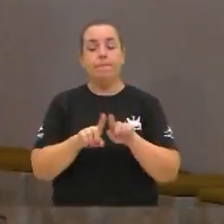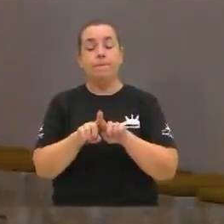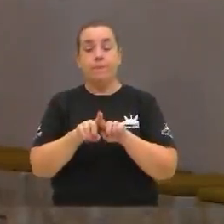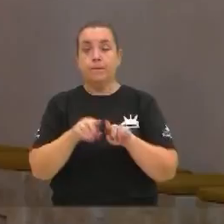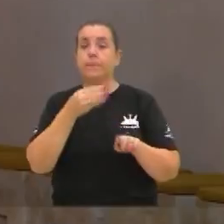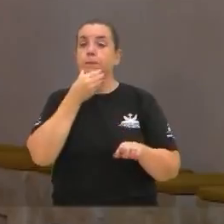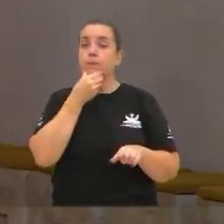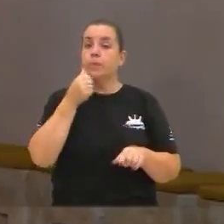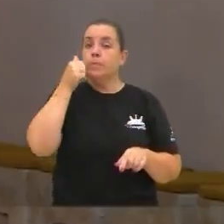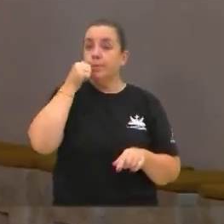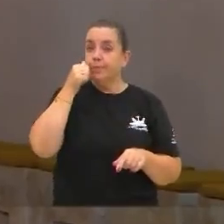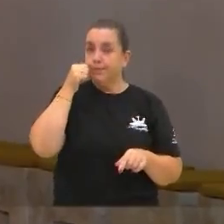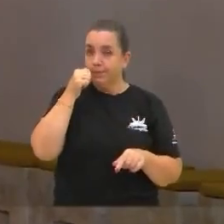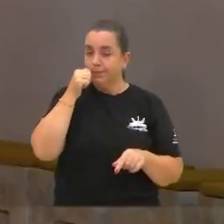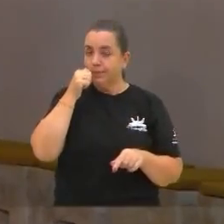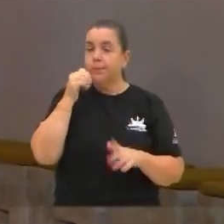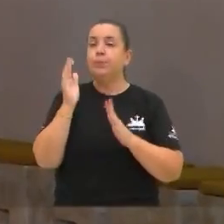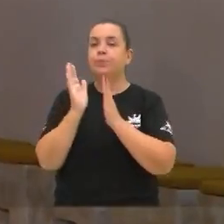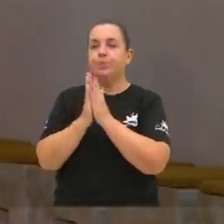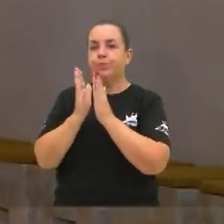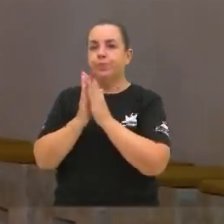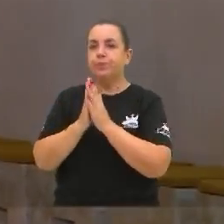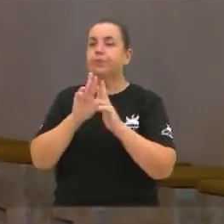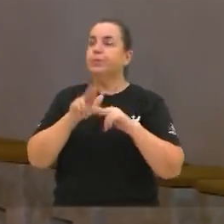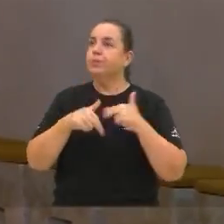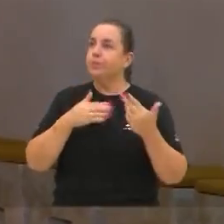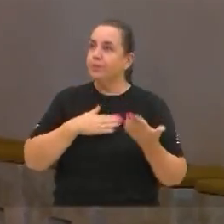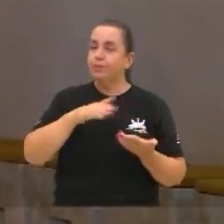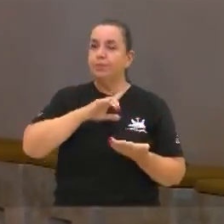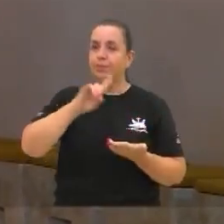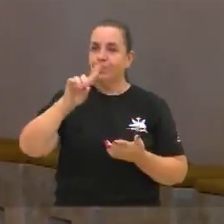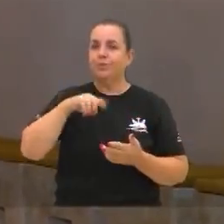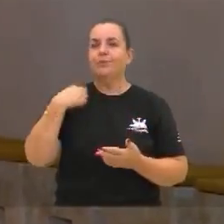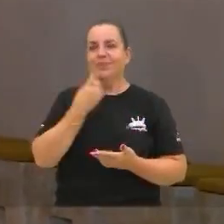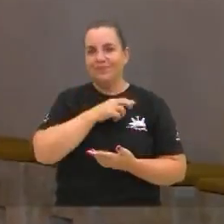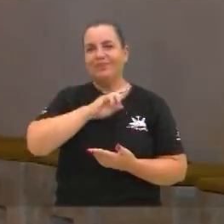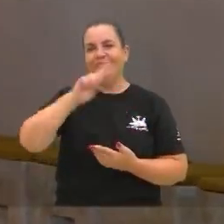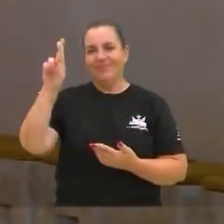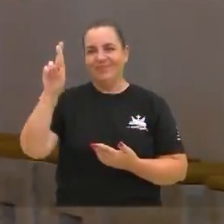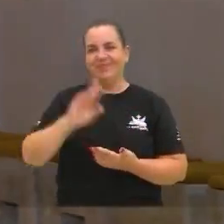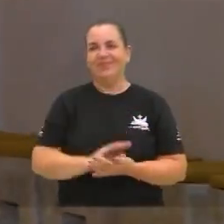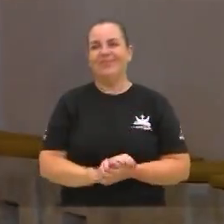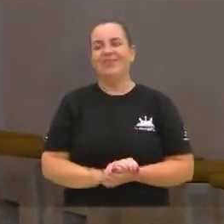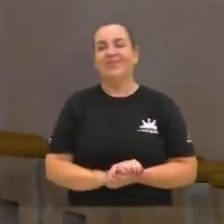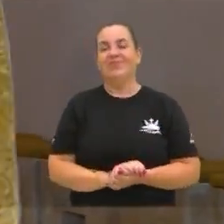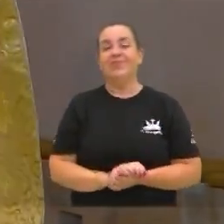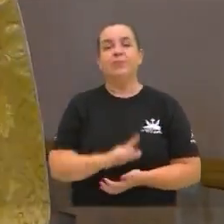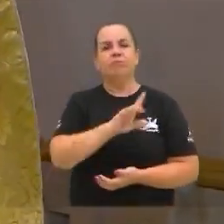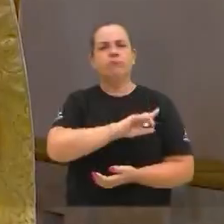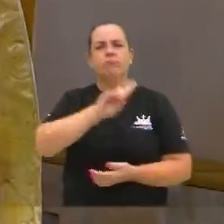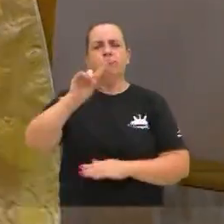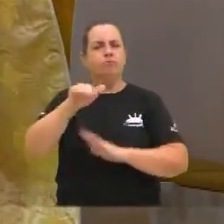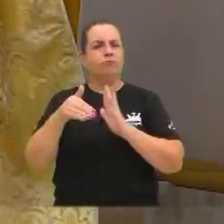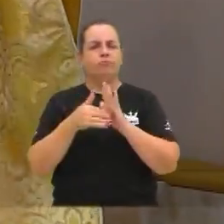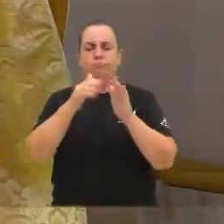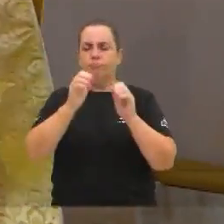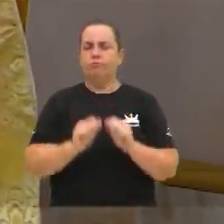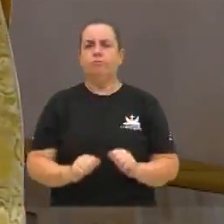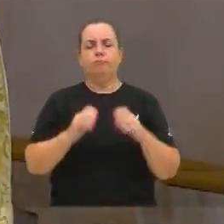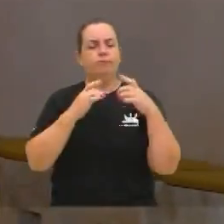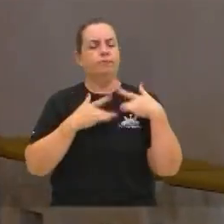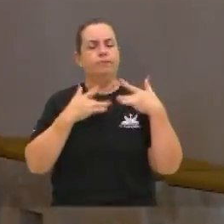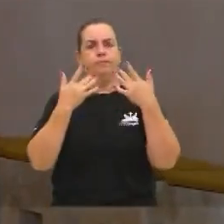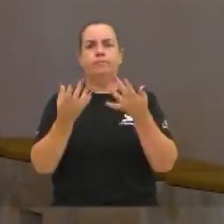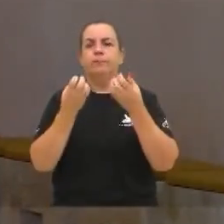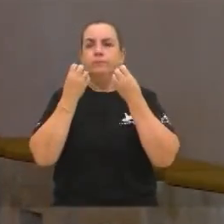e a vós, irmãos e irmãs, que rogueis por mim a Deus nosso Senhor. Deus Todo-Poderoso, cheio